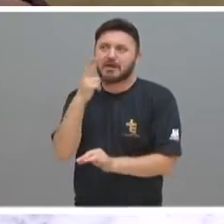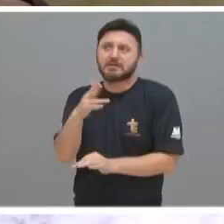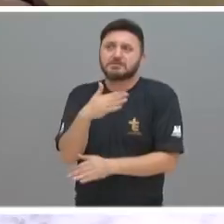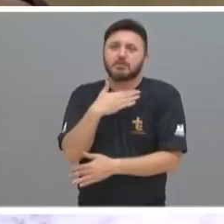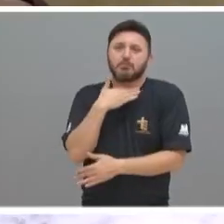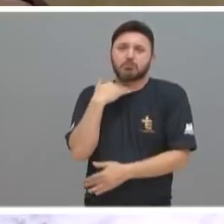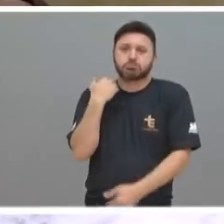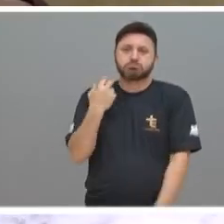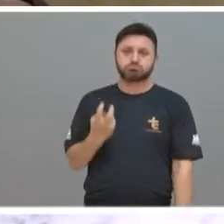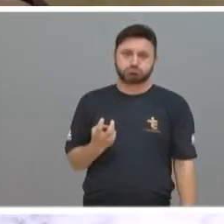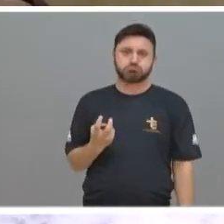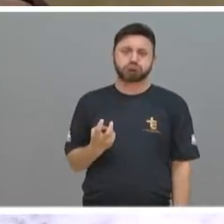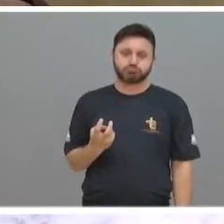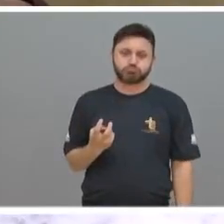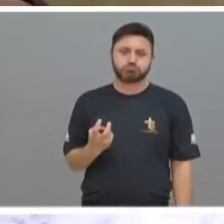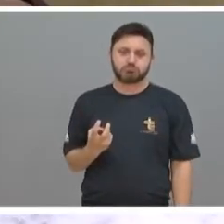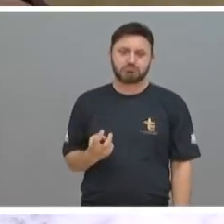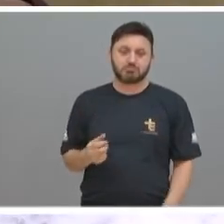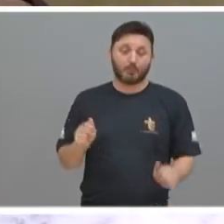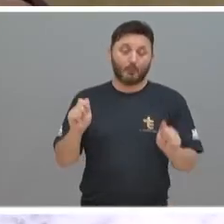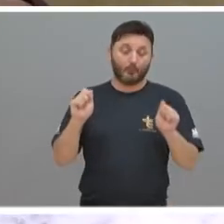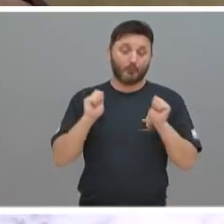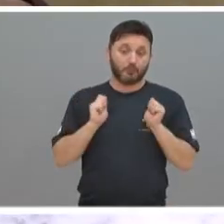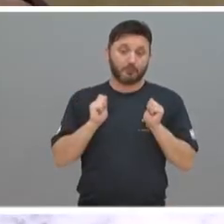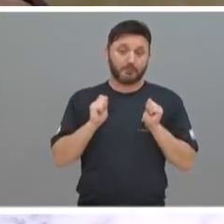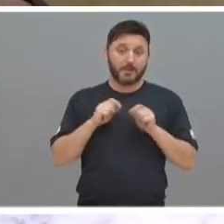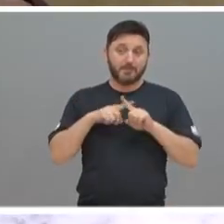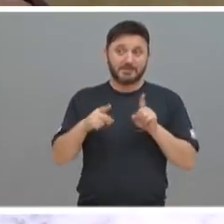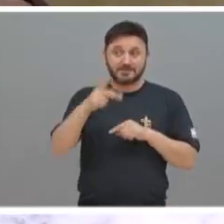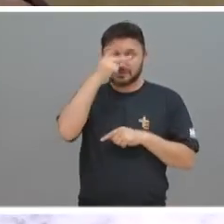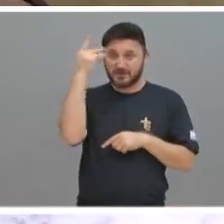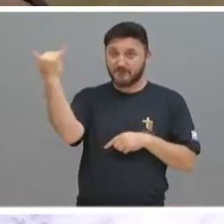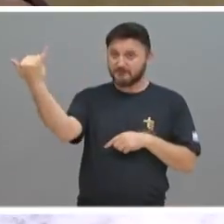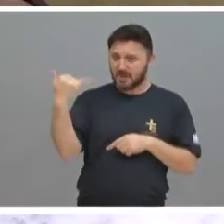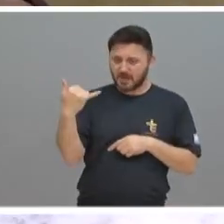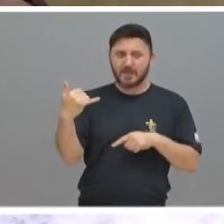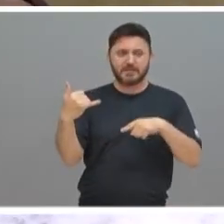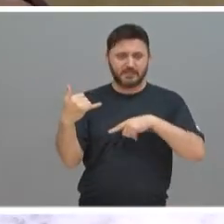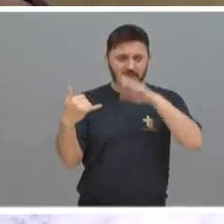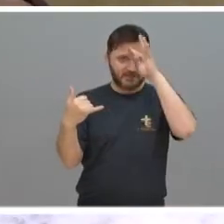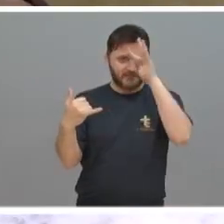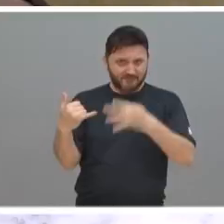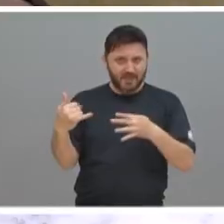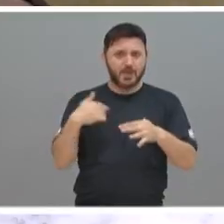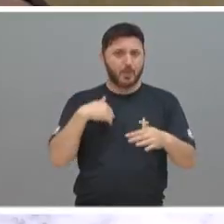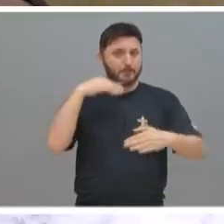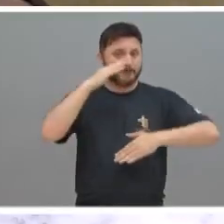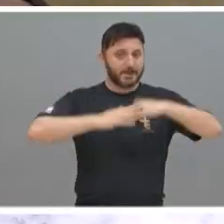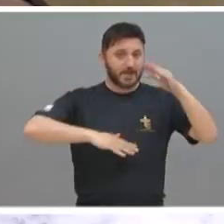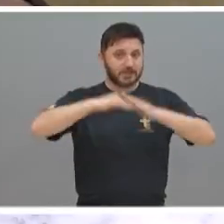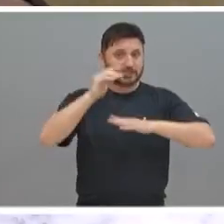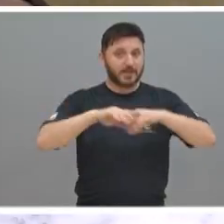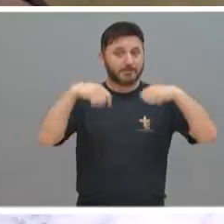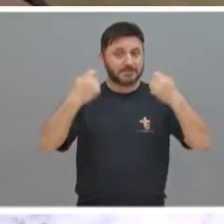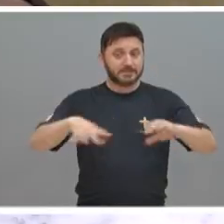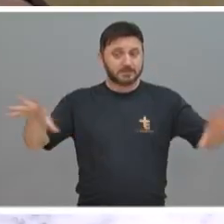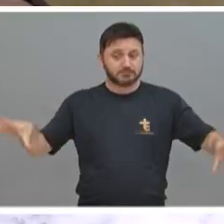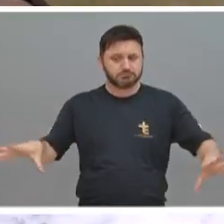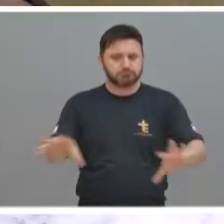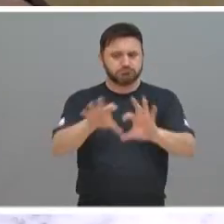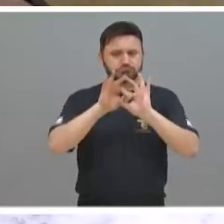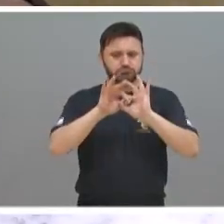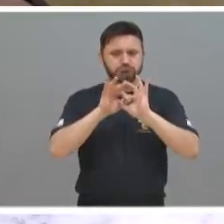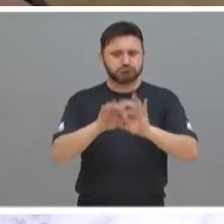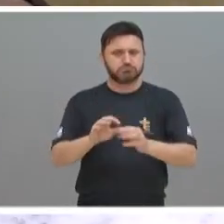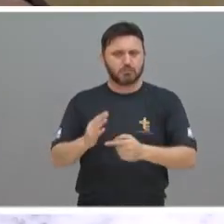compensação, alguém poderá dizer, tu tens a fé e eu tenho a prática. Tu,